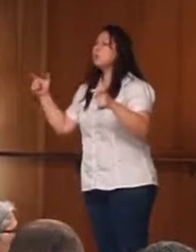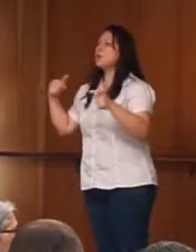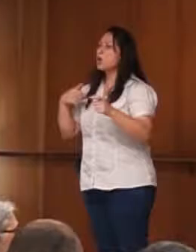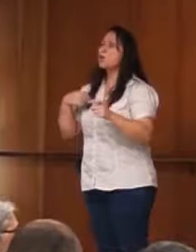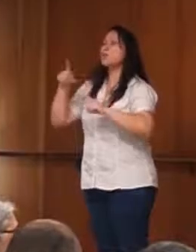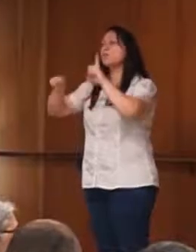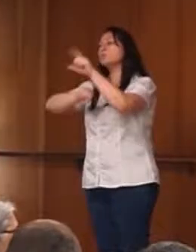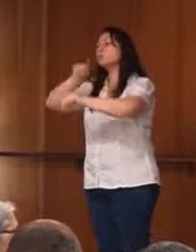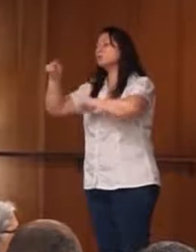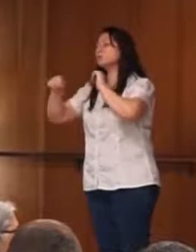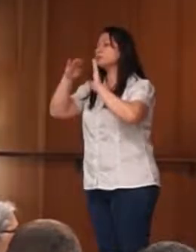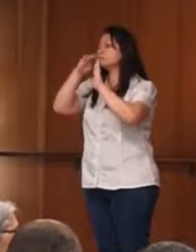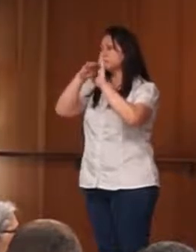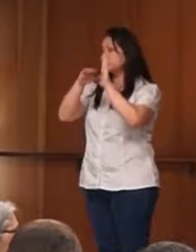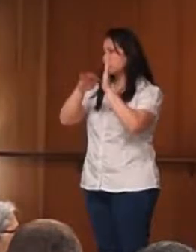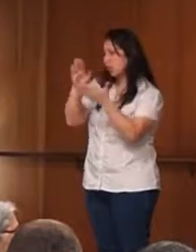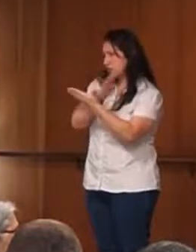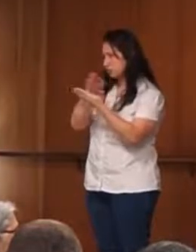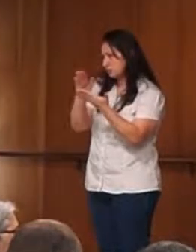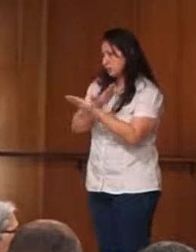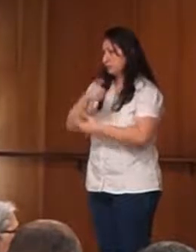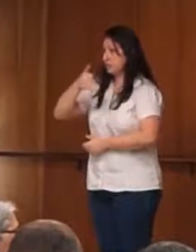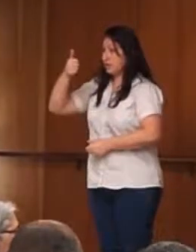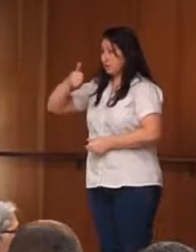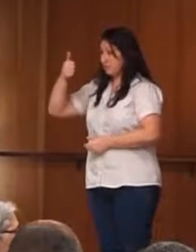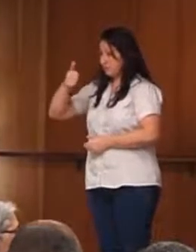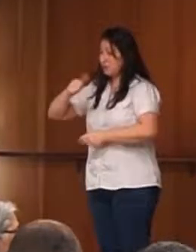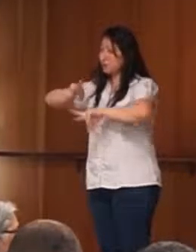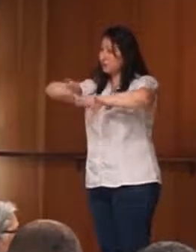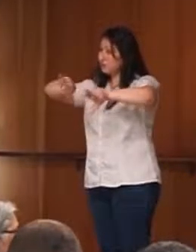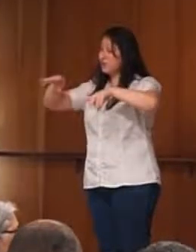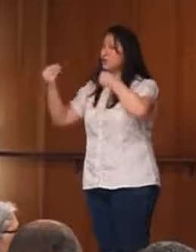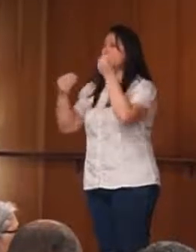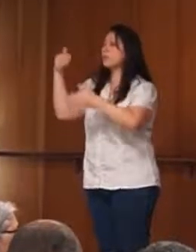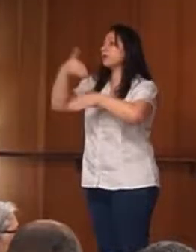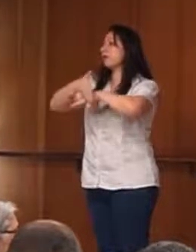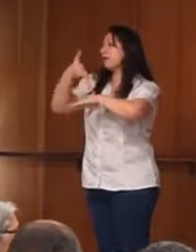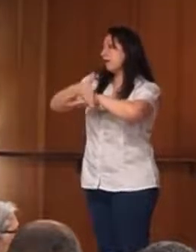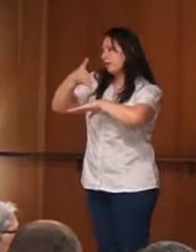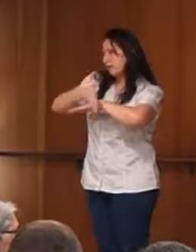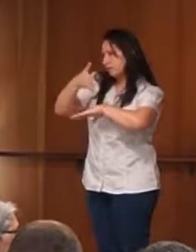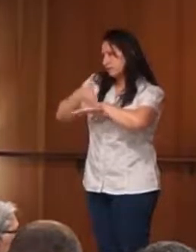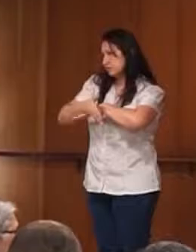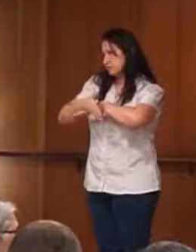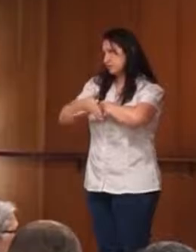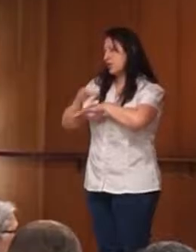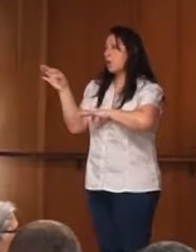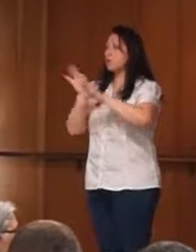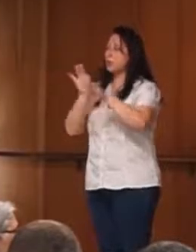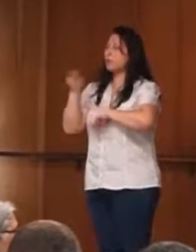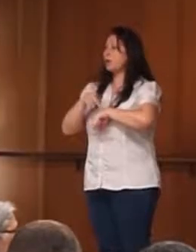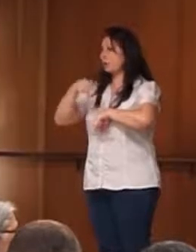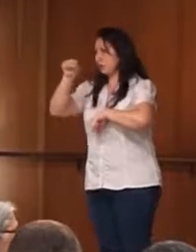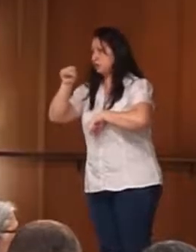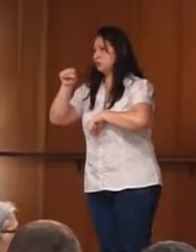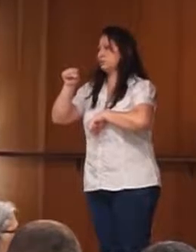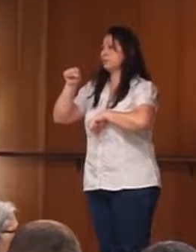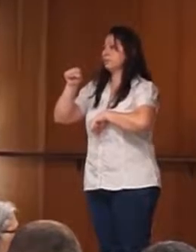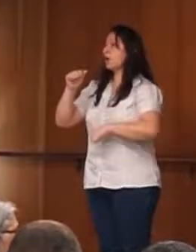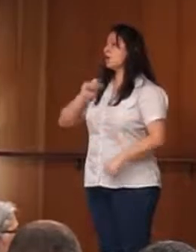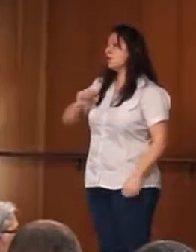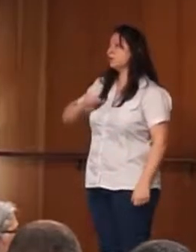alguns aspectos. O primeiro deles são as diferentes formas de ingresso nos programas de pós-graduação, a pequena quantidade de